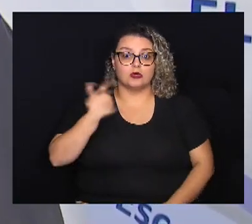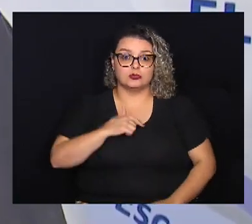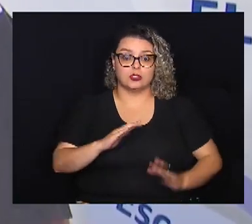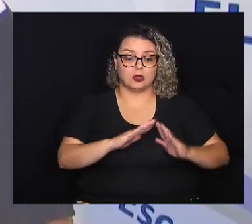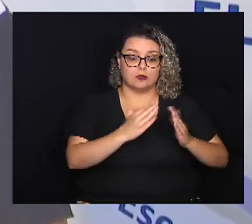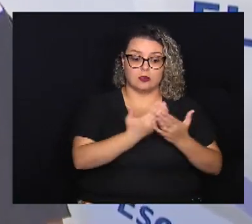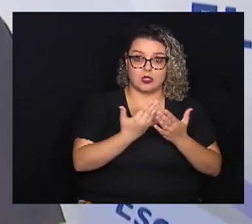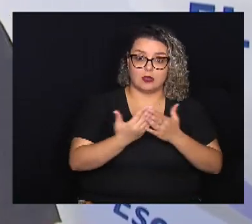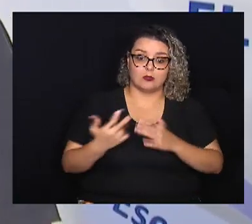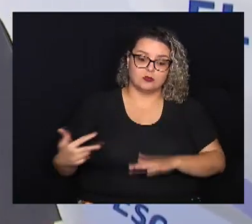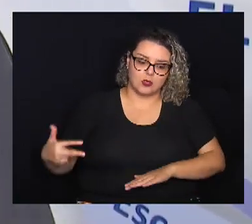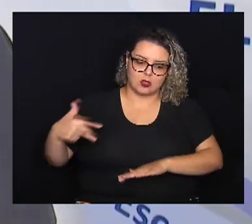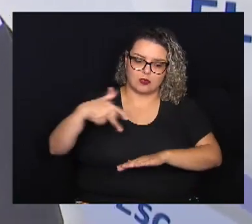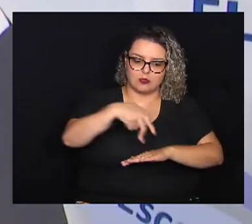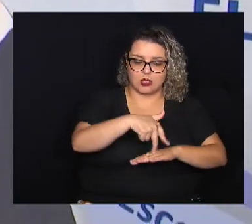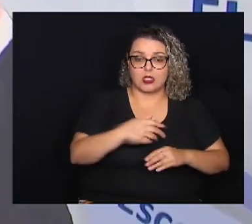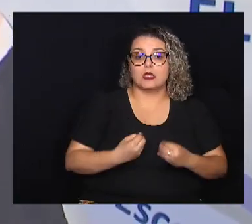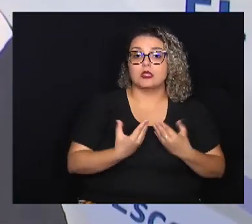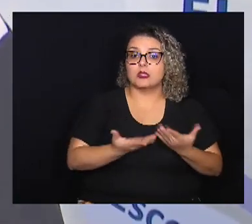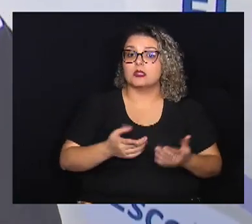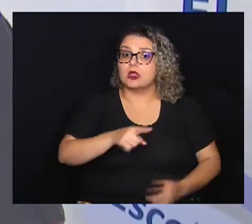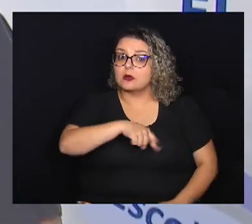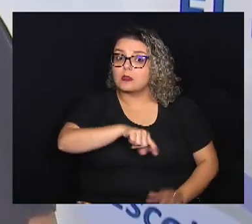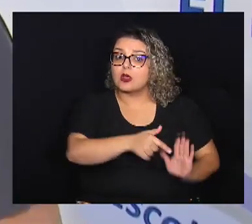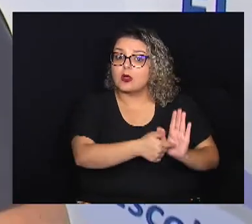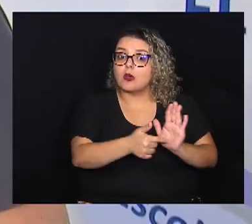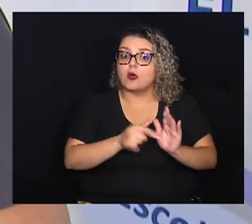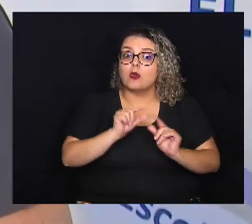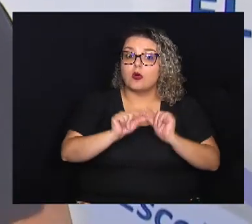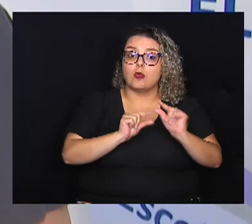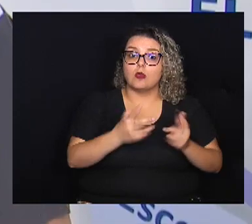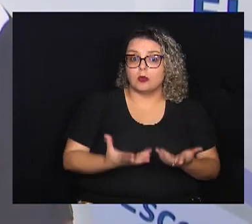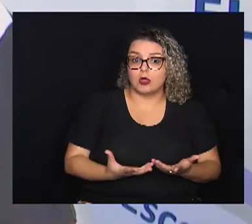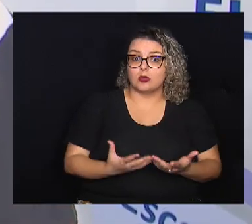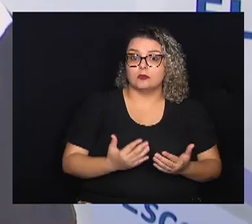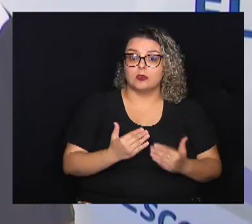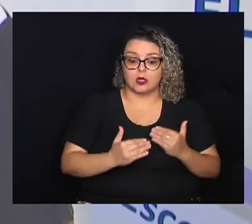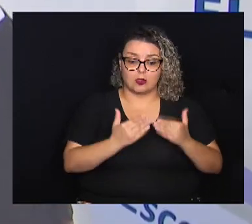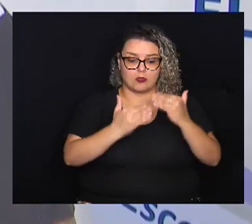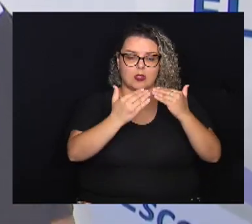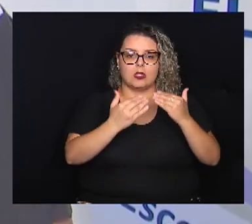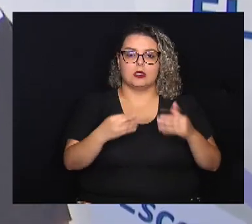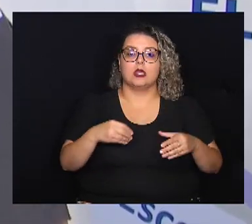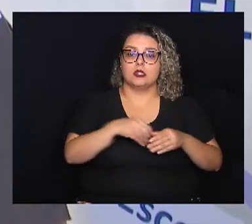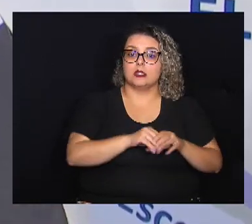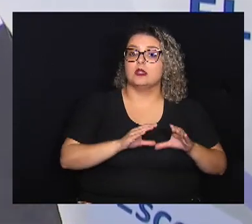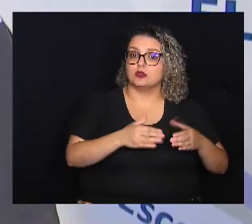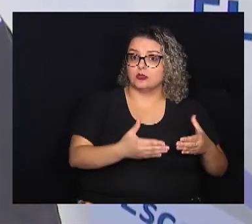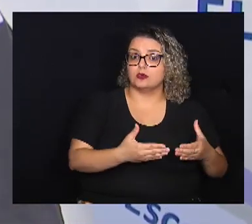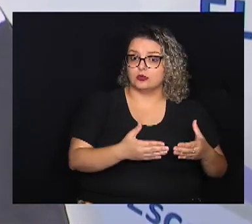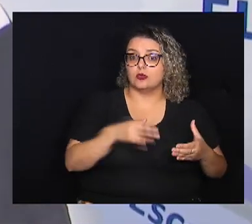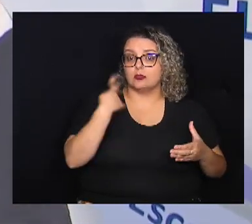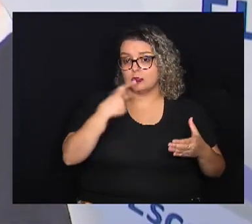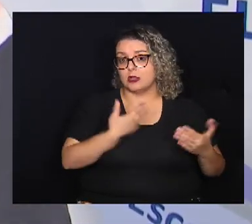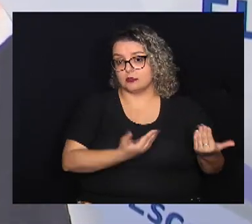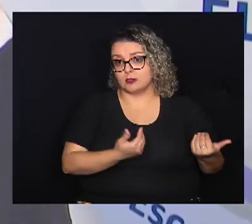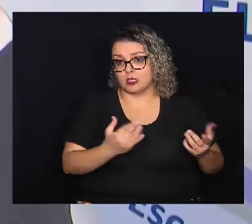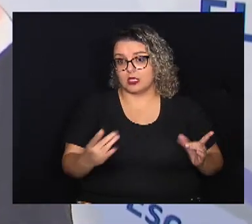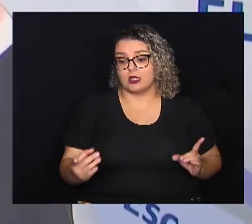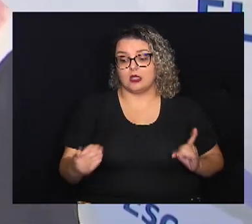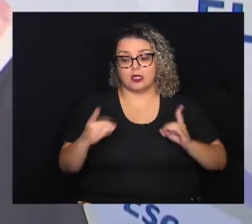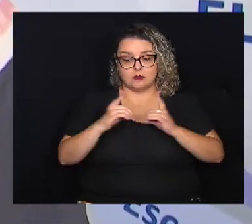dos estudantes e traz para eles um pouquinho da formação que é dada no Parlamento Jovem Isso aproxima